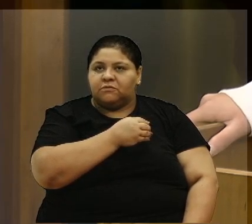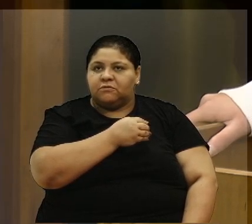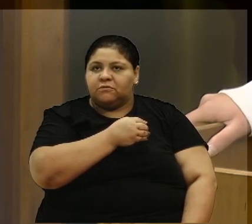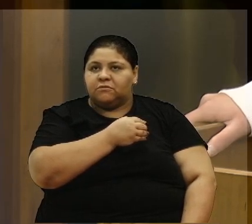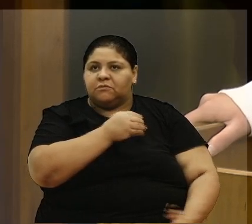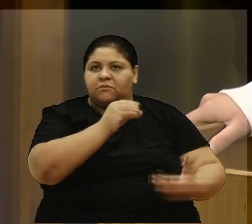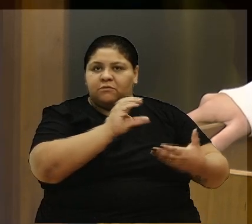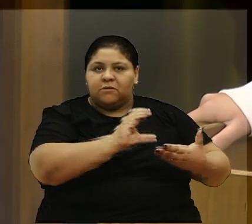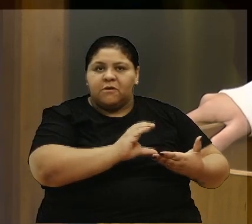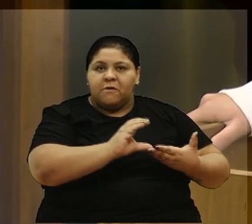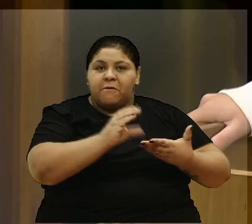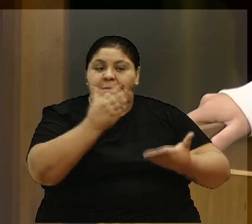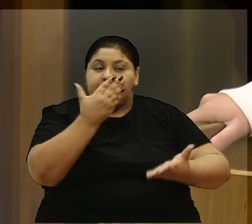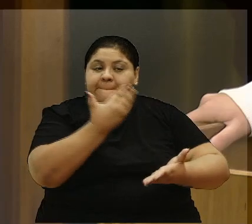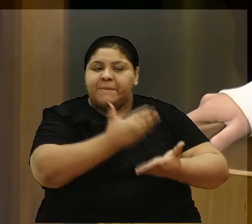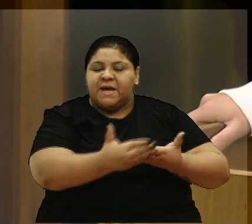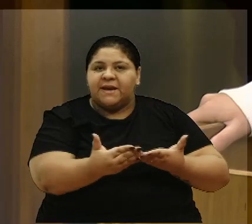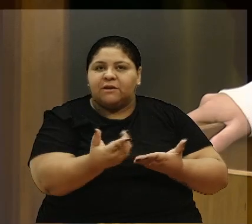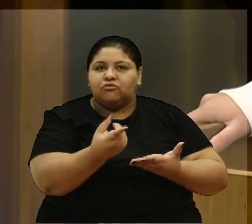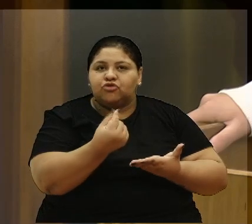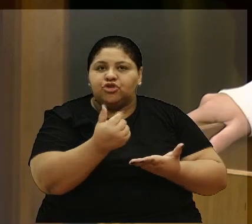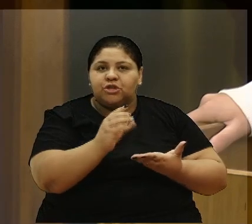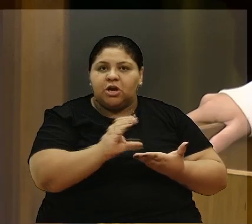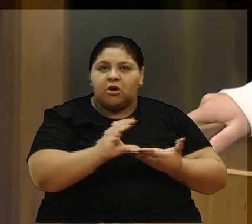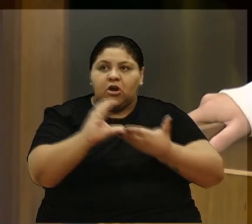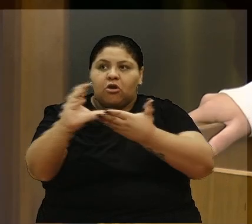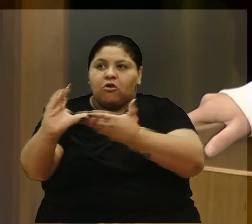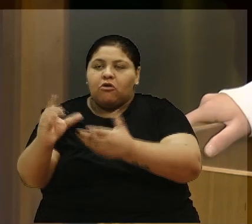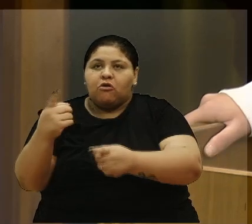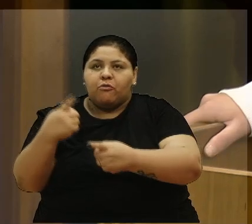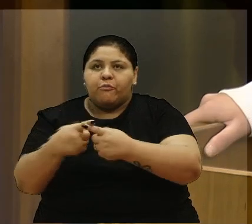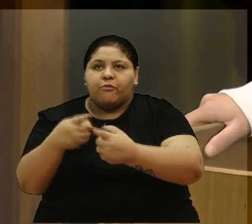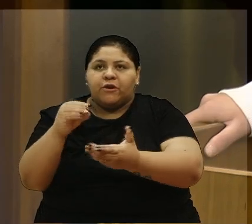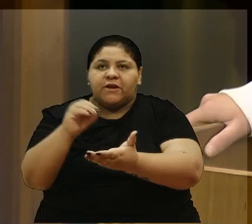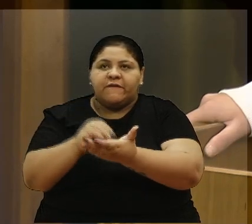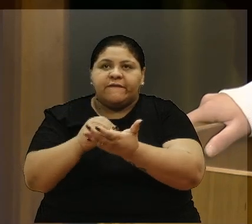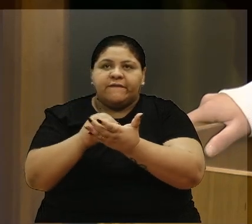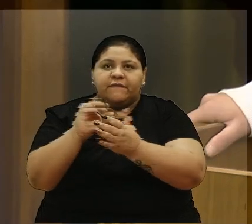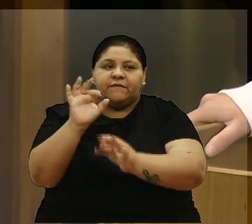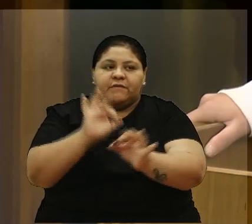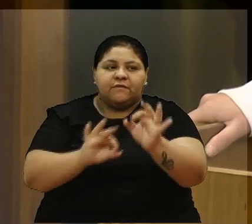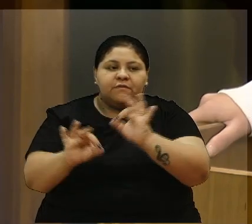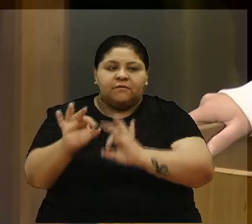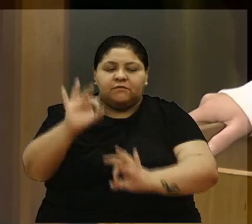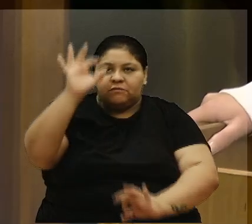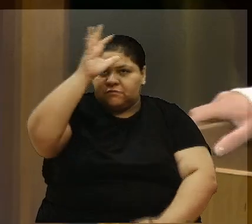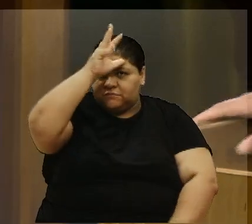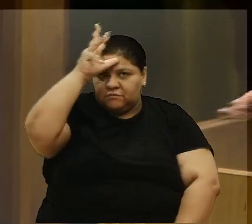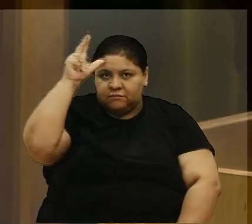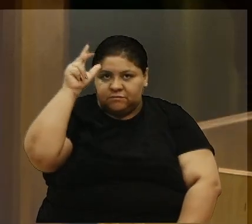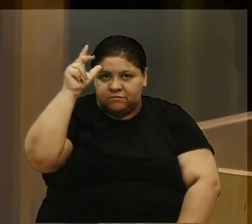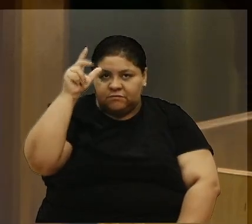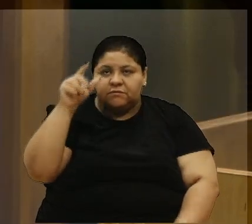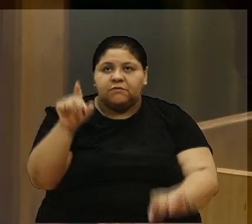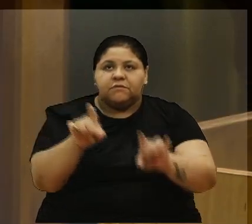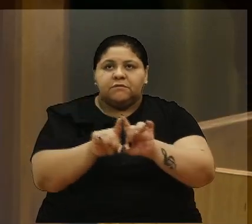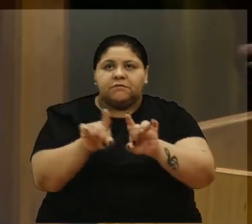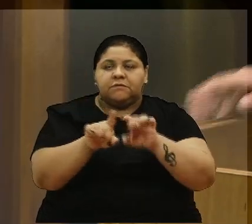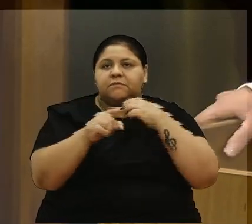recurso, perca esse recurso por falta de organização do executivo. Eu quero